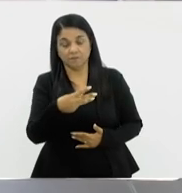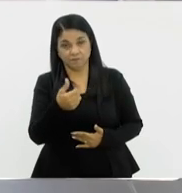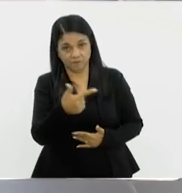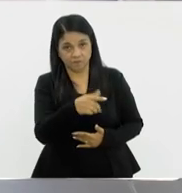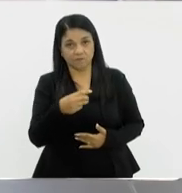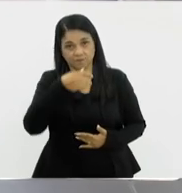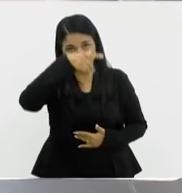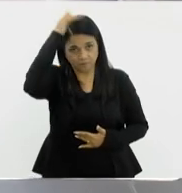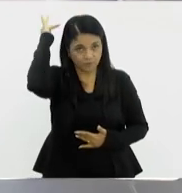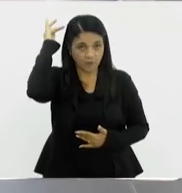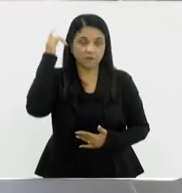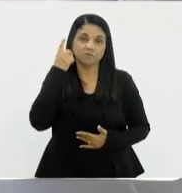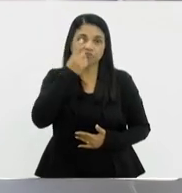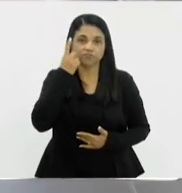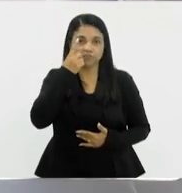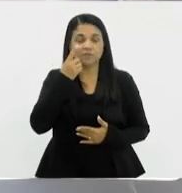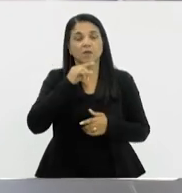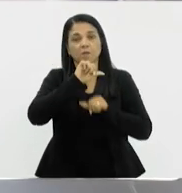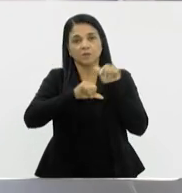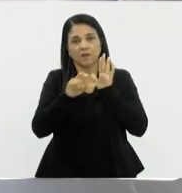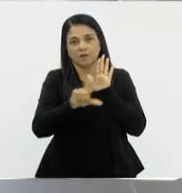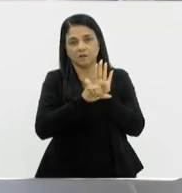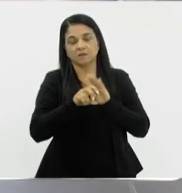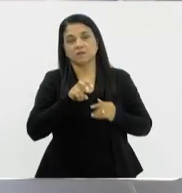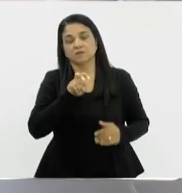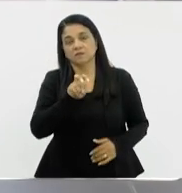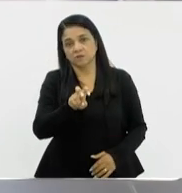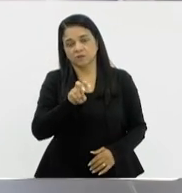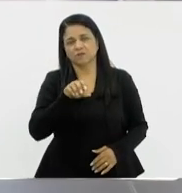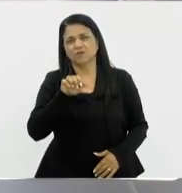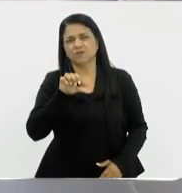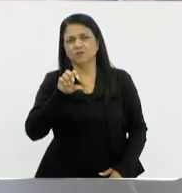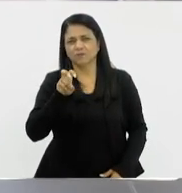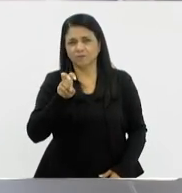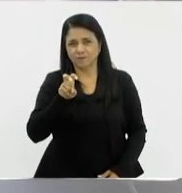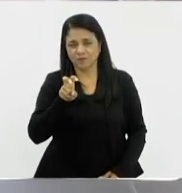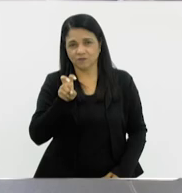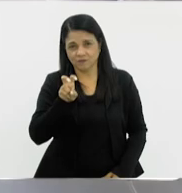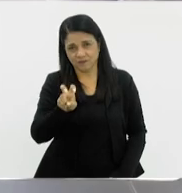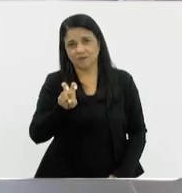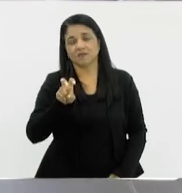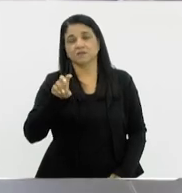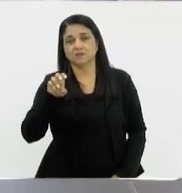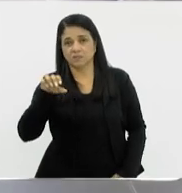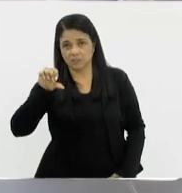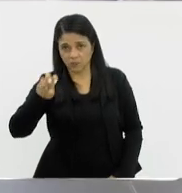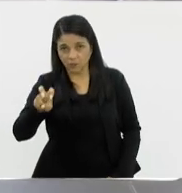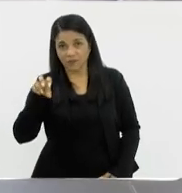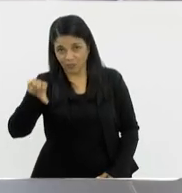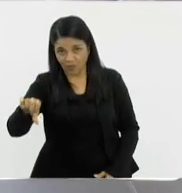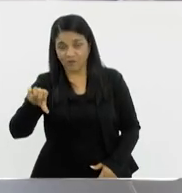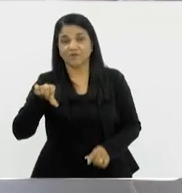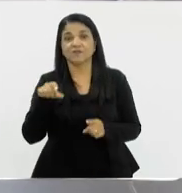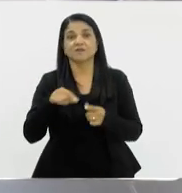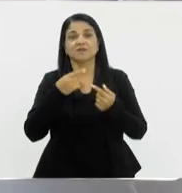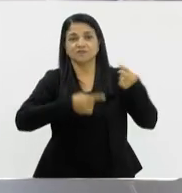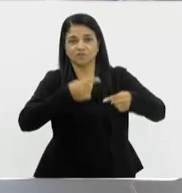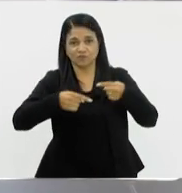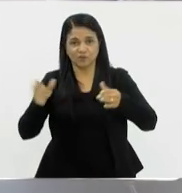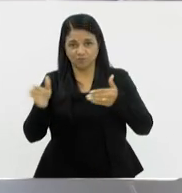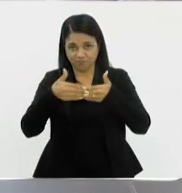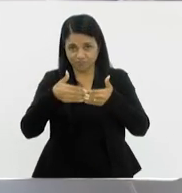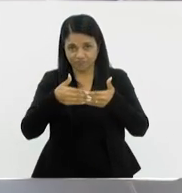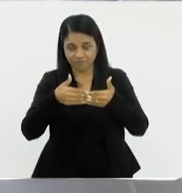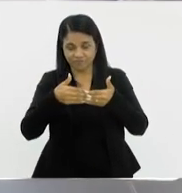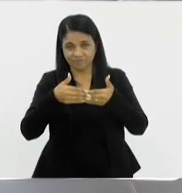a lei estadual 5.859, de 4 de janeiro de 2011. O parecer é pela legalidade. Em discussão,